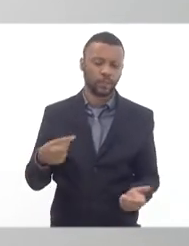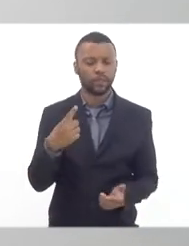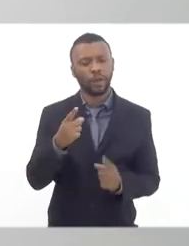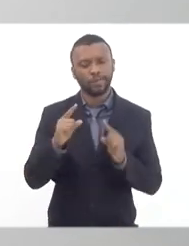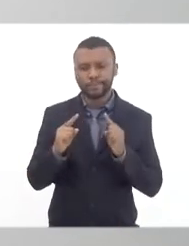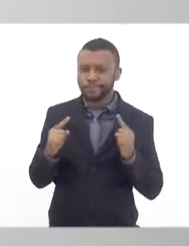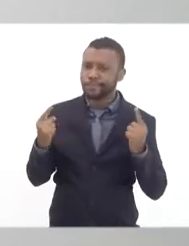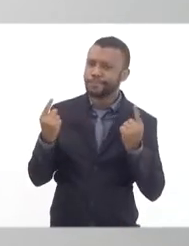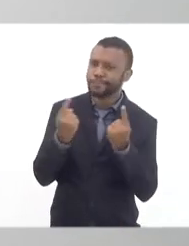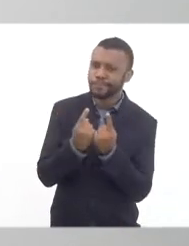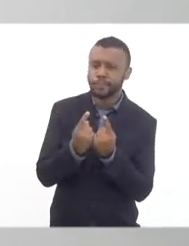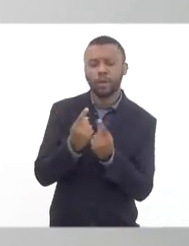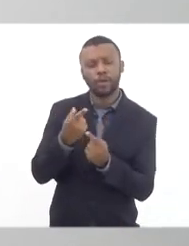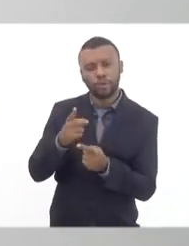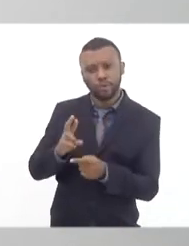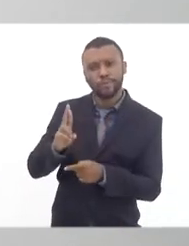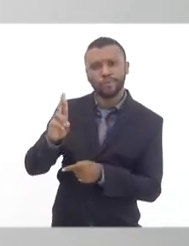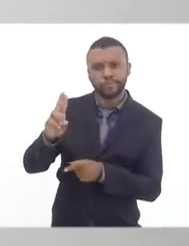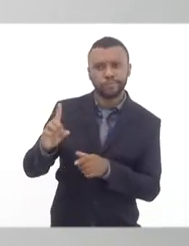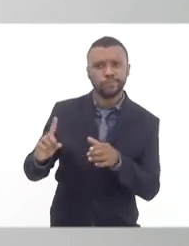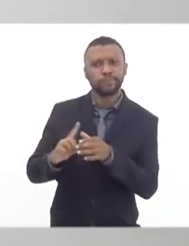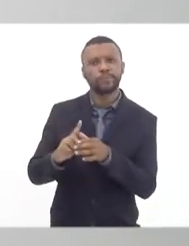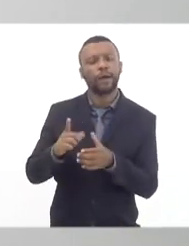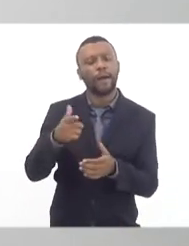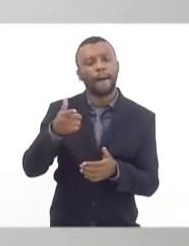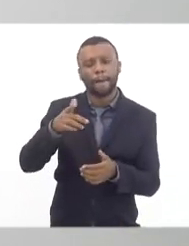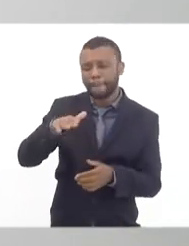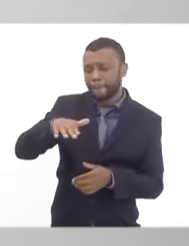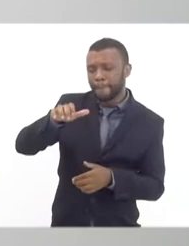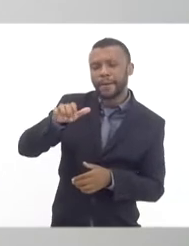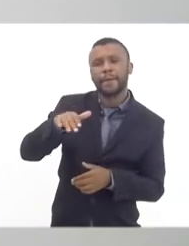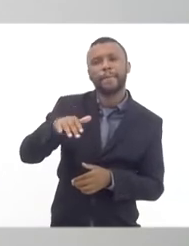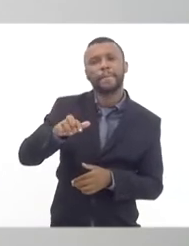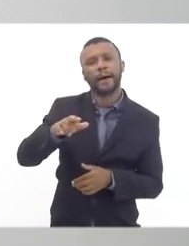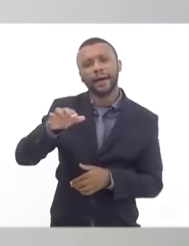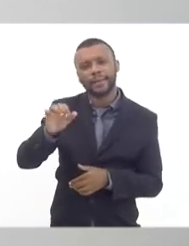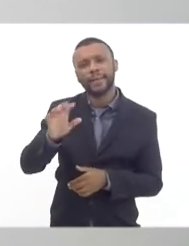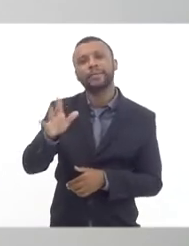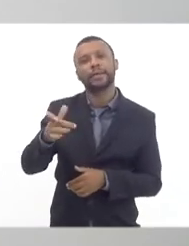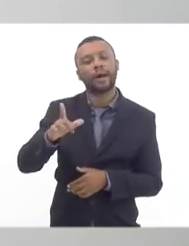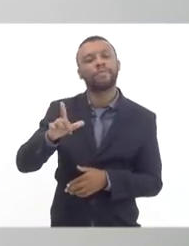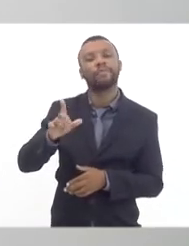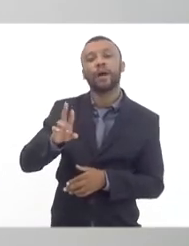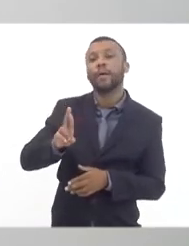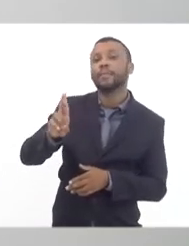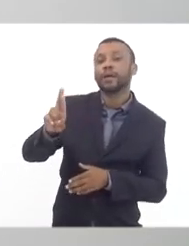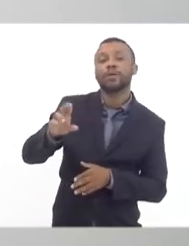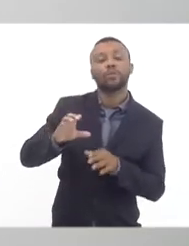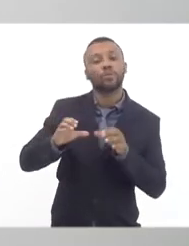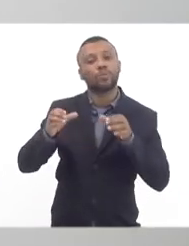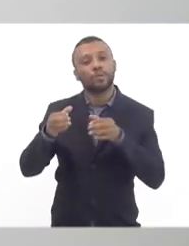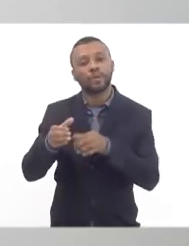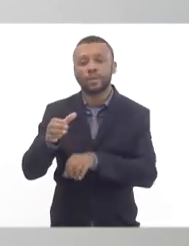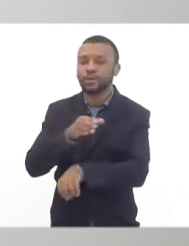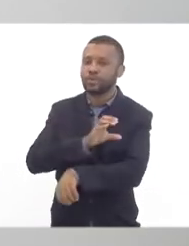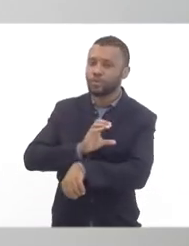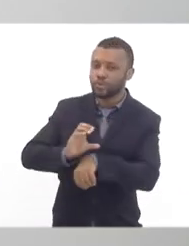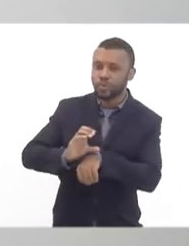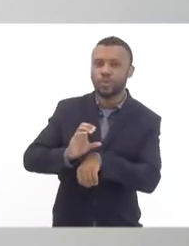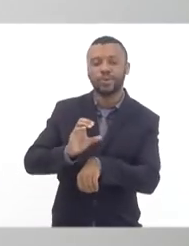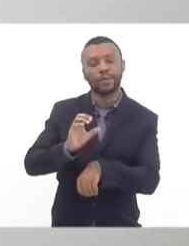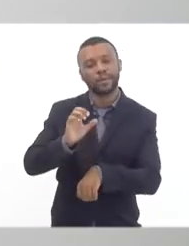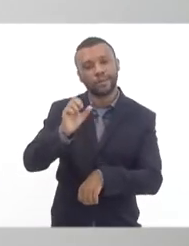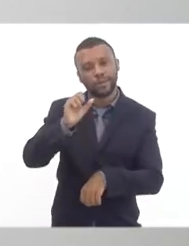do coletivo, quem pudesse ir, mãe Márcia, querida, já foi conselheira nacional de cultura, conselheira estadual de cultura,